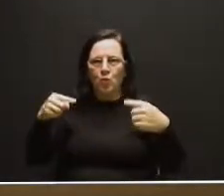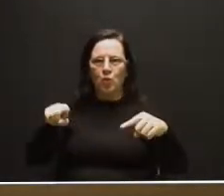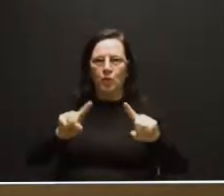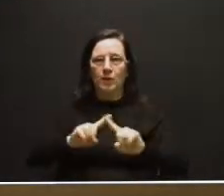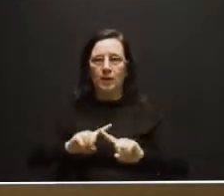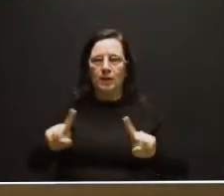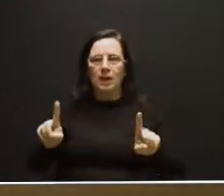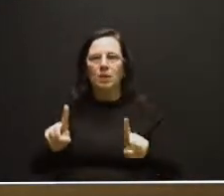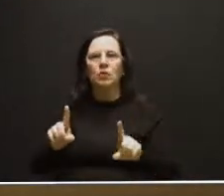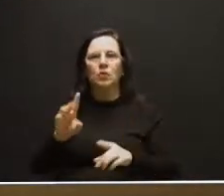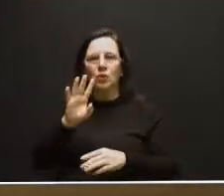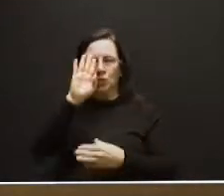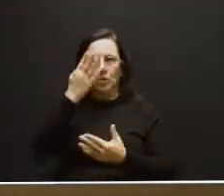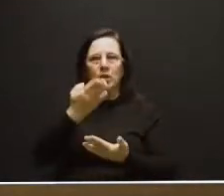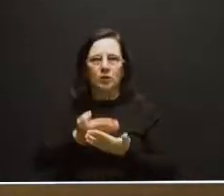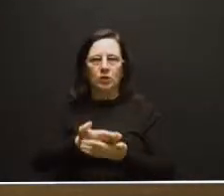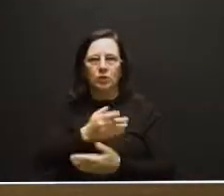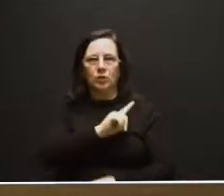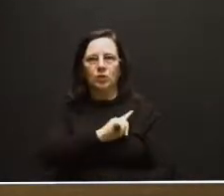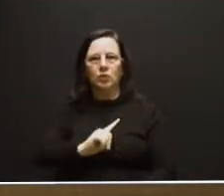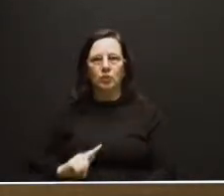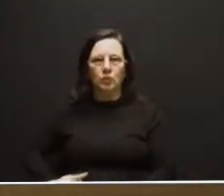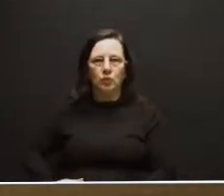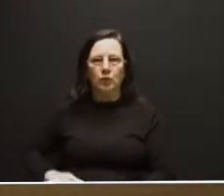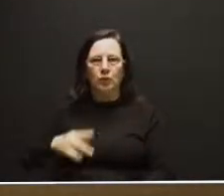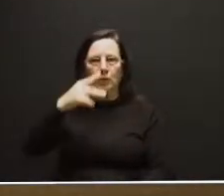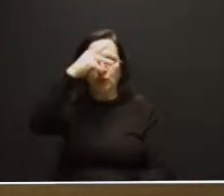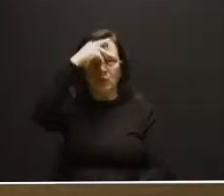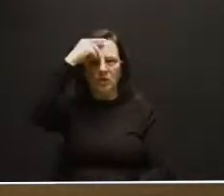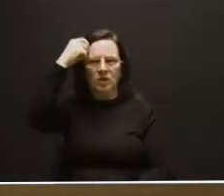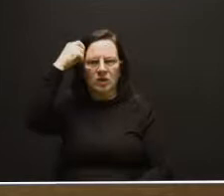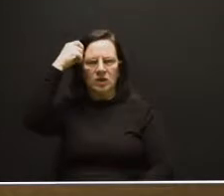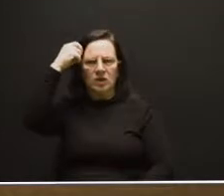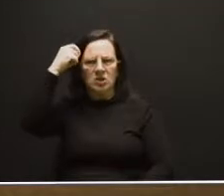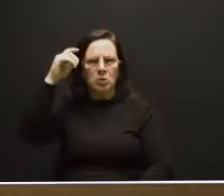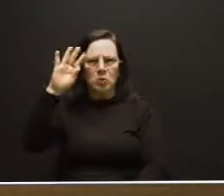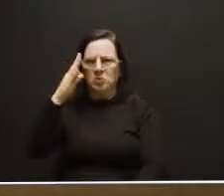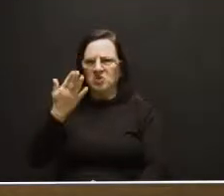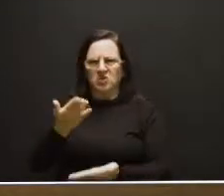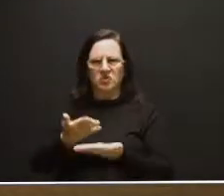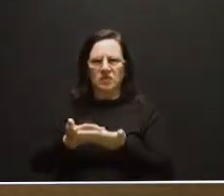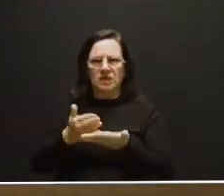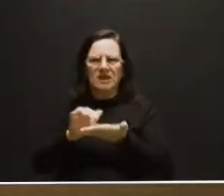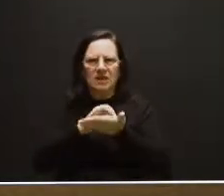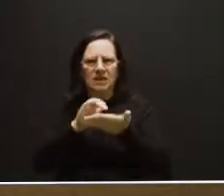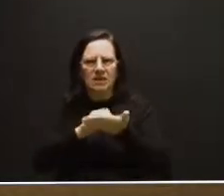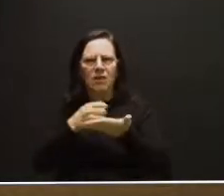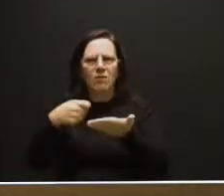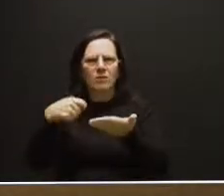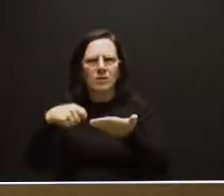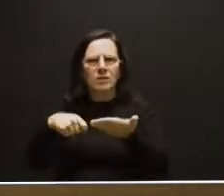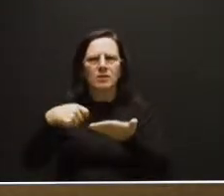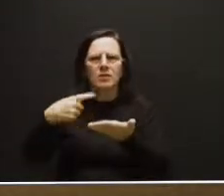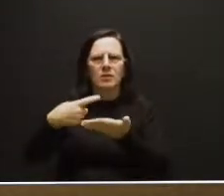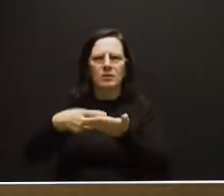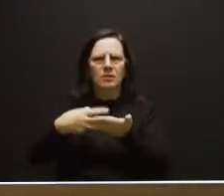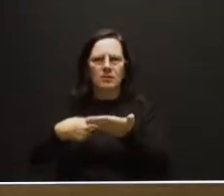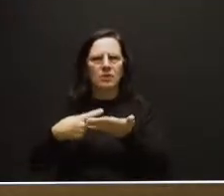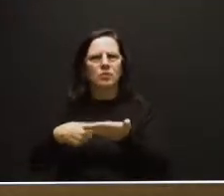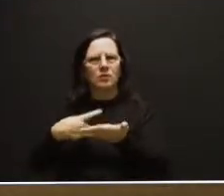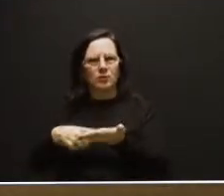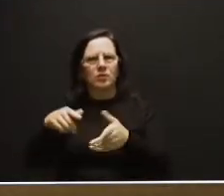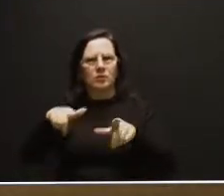no governo de mário não acredito em alguns secretários que lá estão trabalhando porque os mesmos não penso em nossa